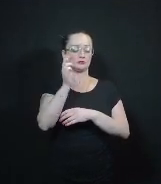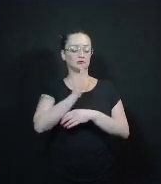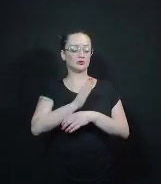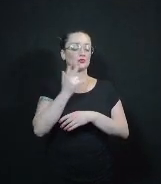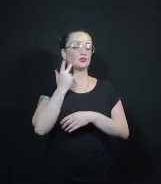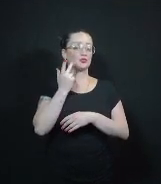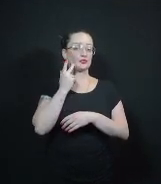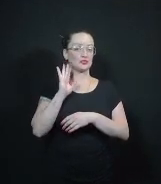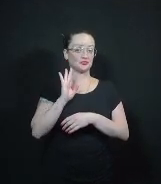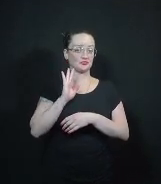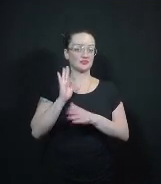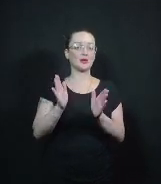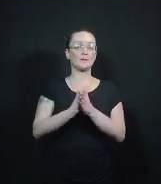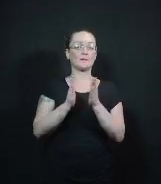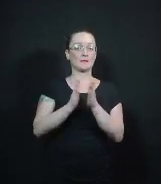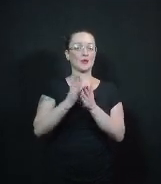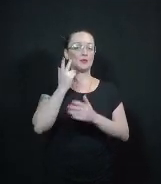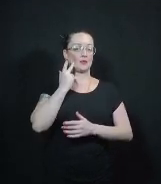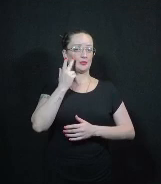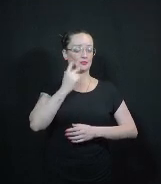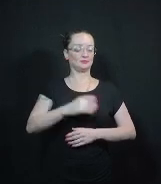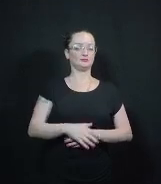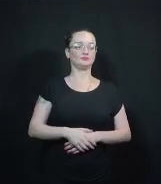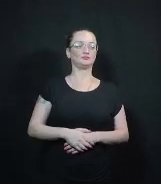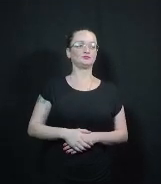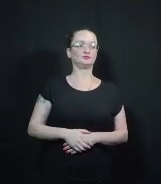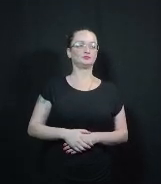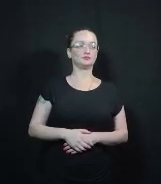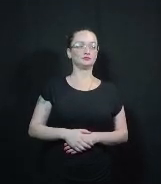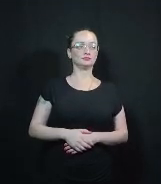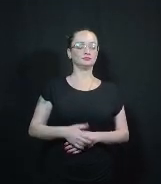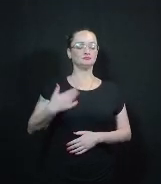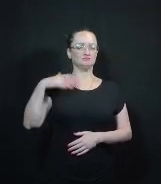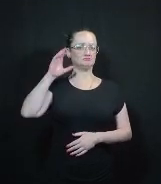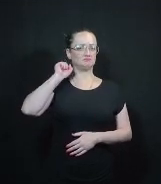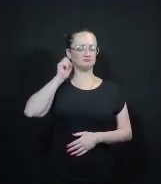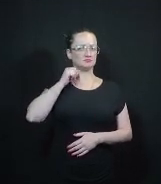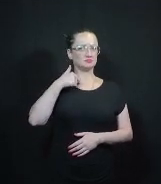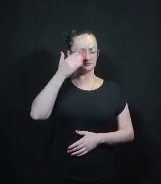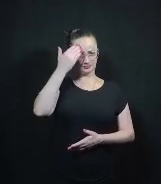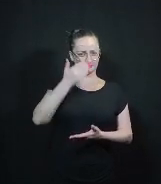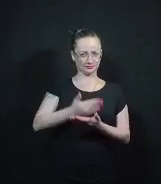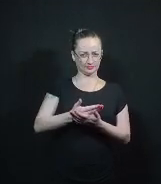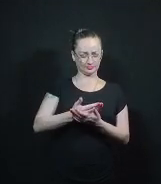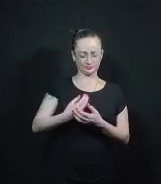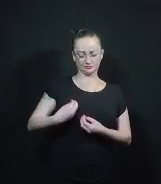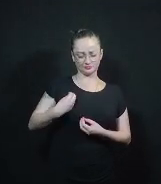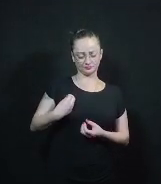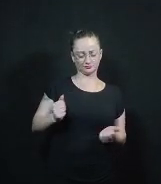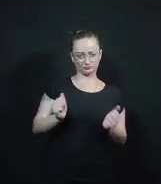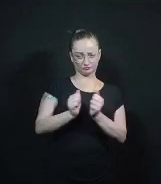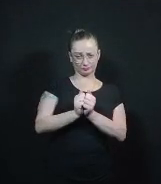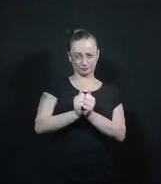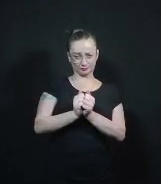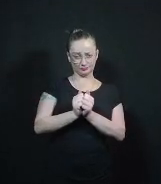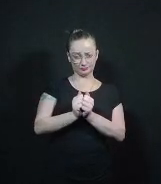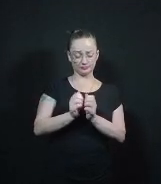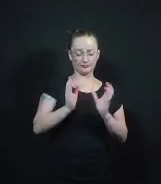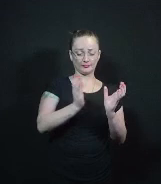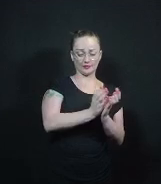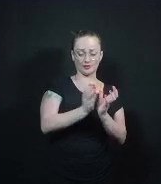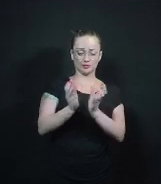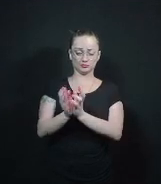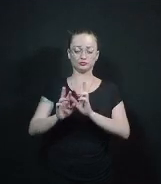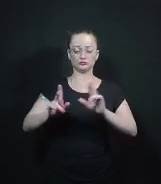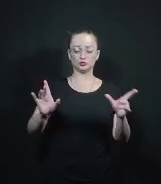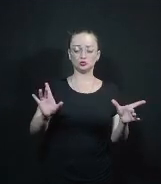comum, pobre comum. E você acha, estou te escutando, você acha que a convivência entre grupos diferentes, entre